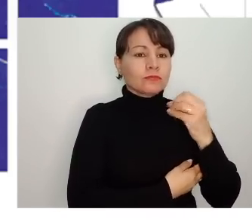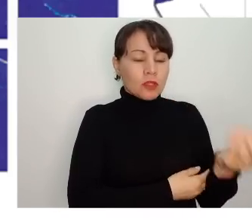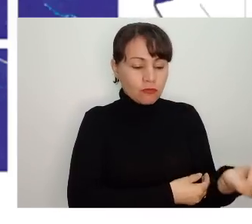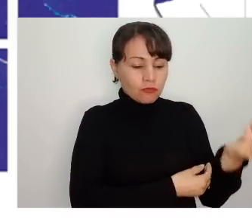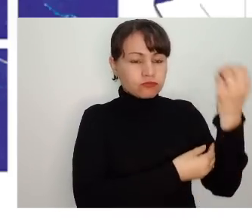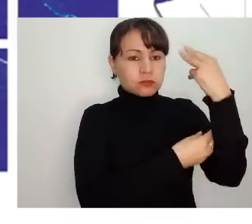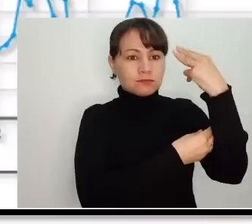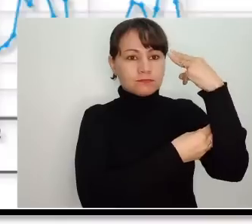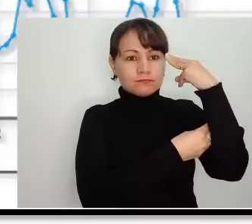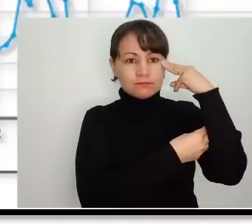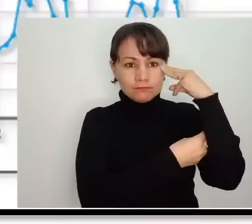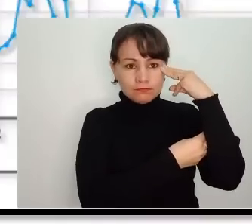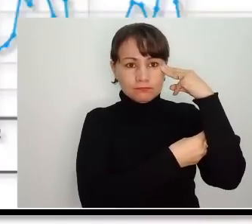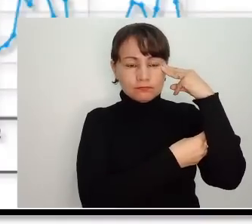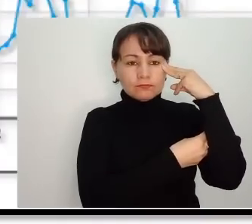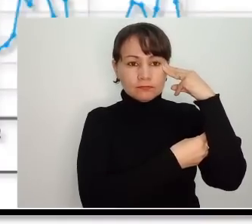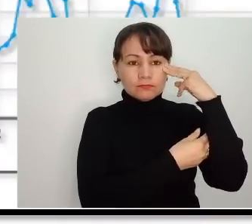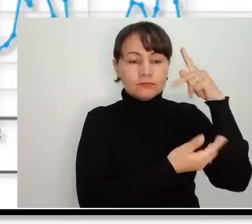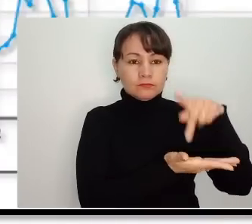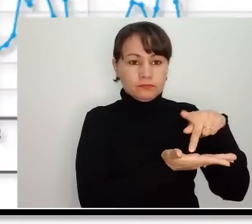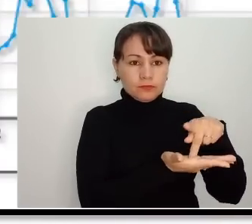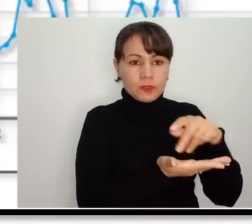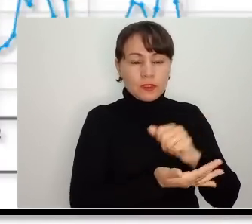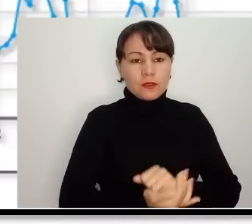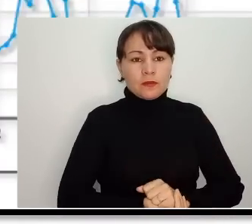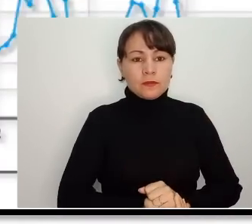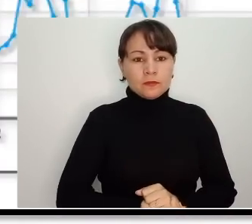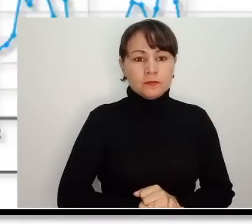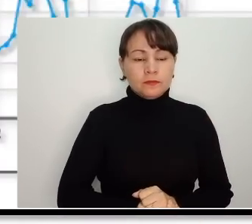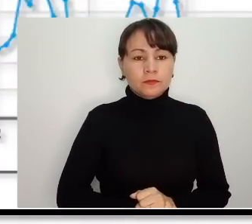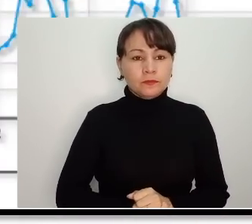consolidada definitivamente.